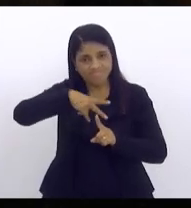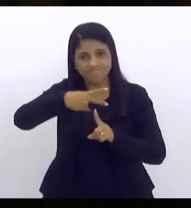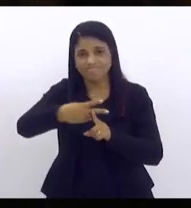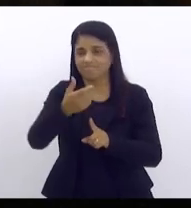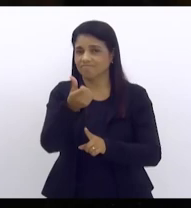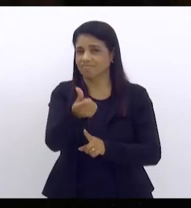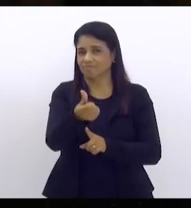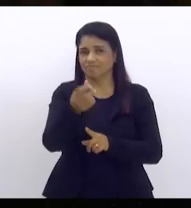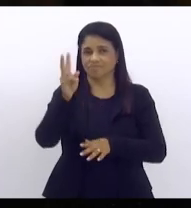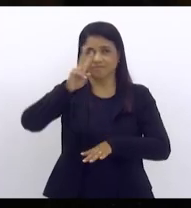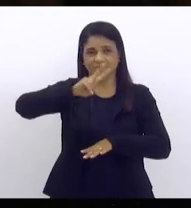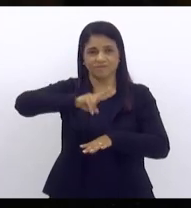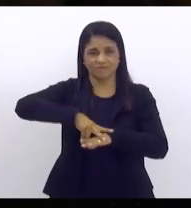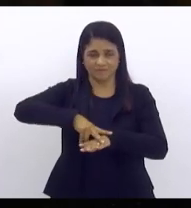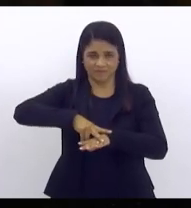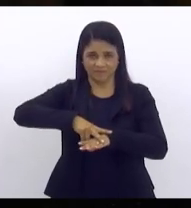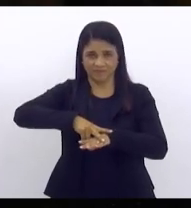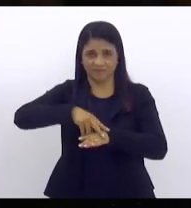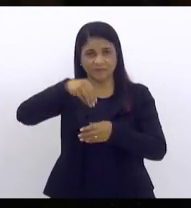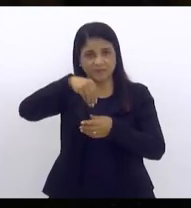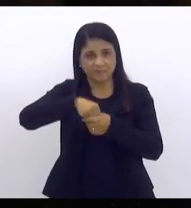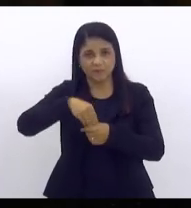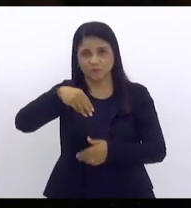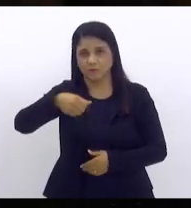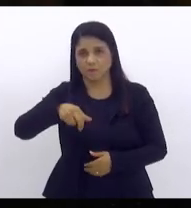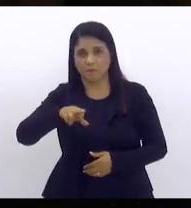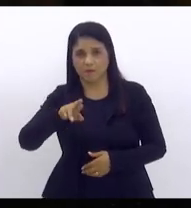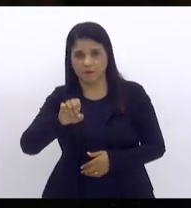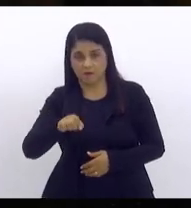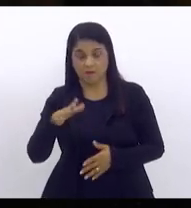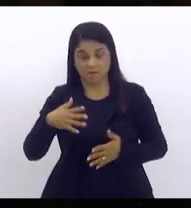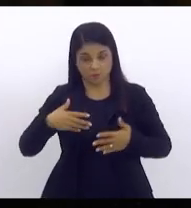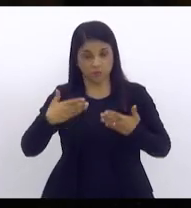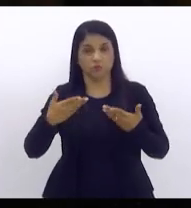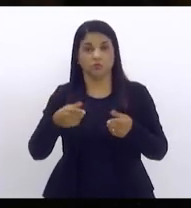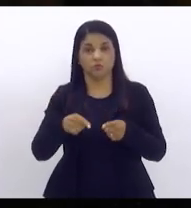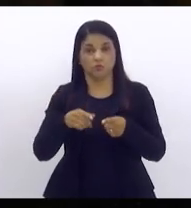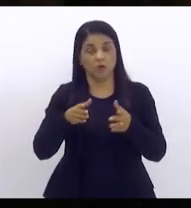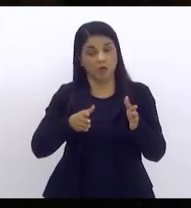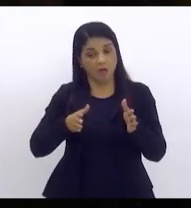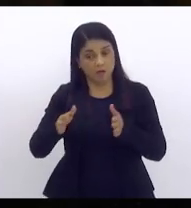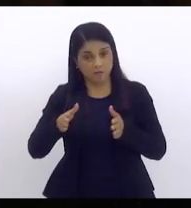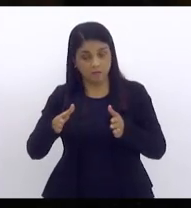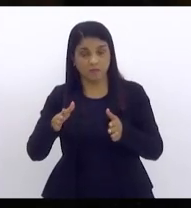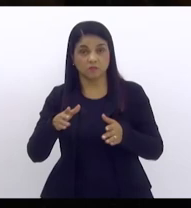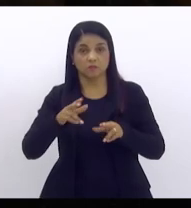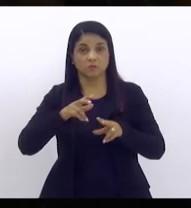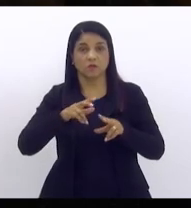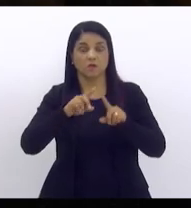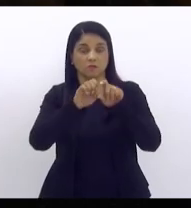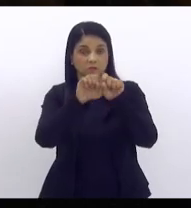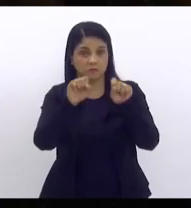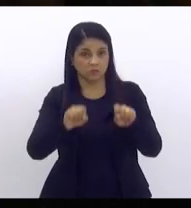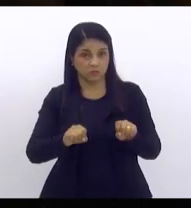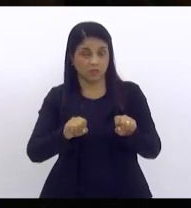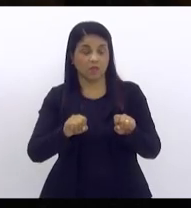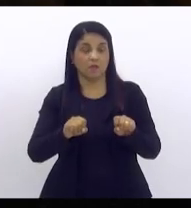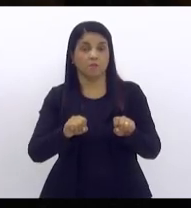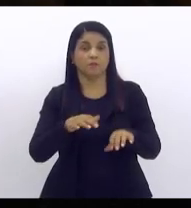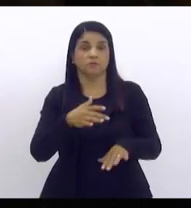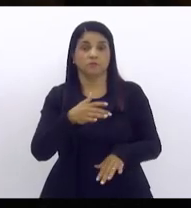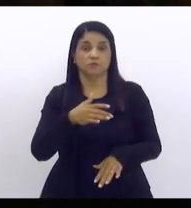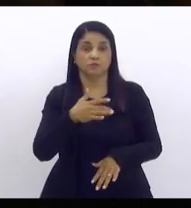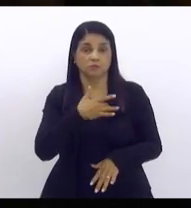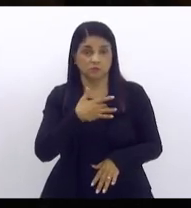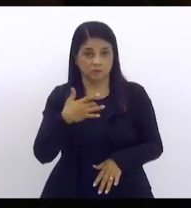a média nacional. Isso também é assustador, porque quando a gente fala de acesso ao sistema de justiça, ao sistema de